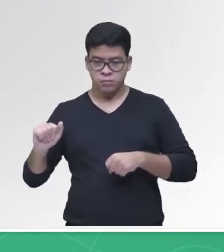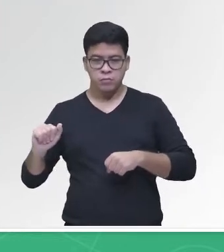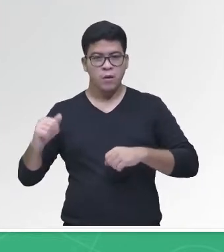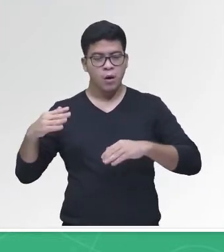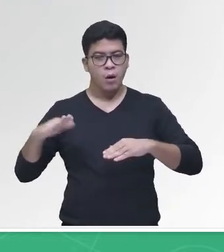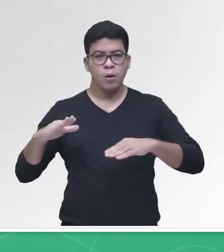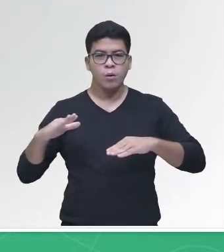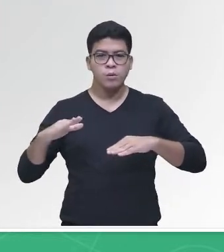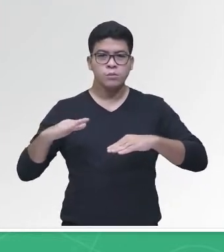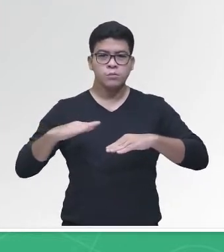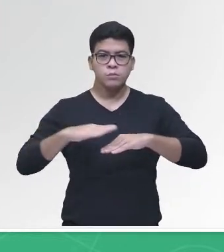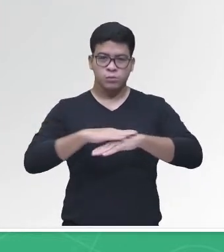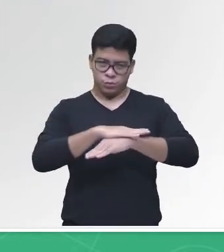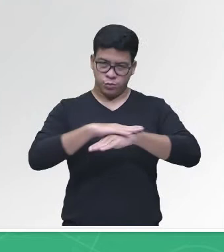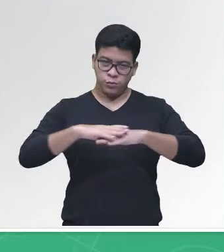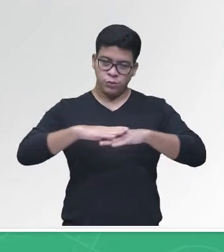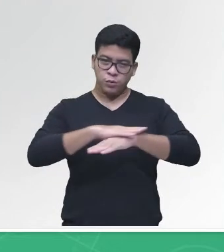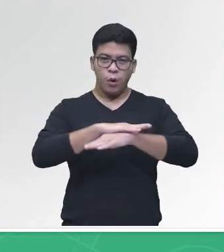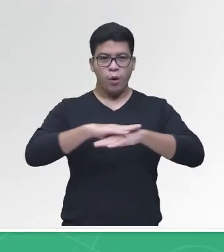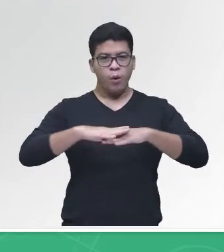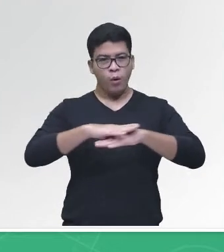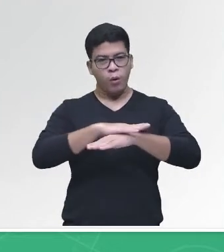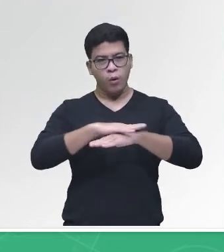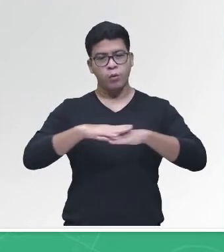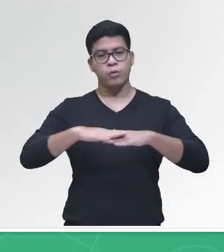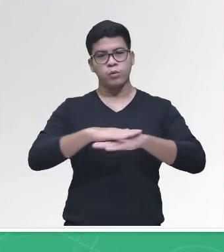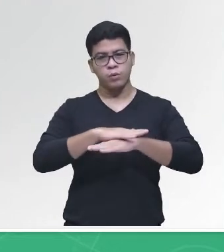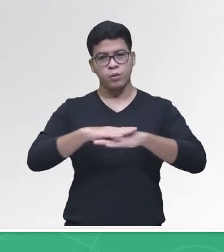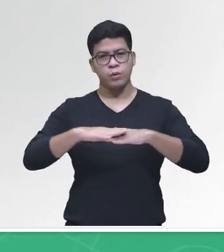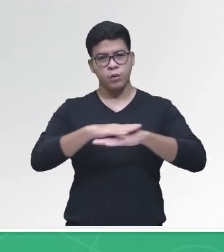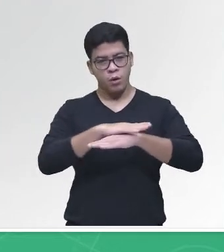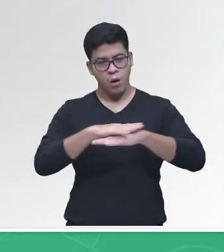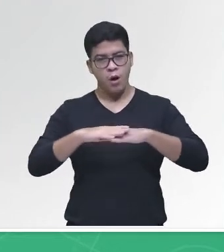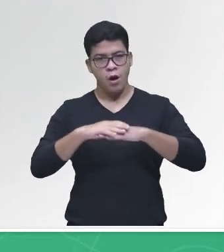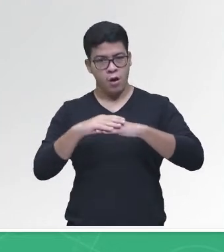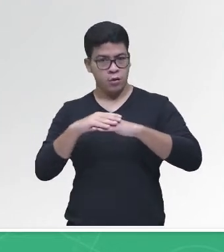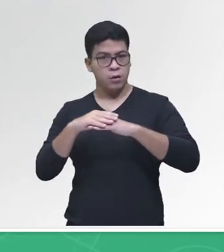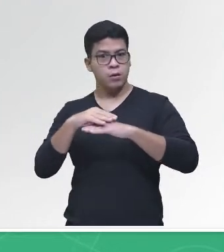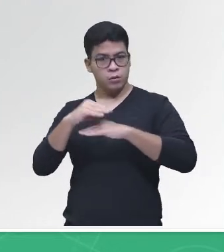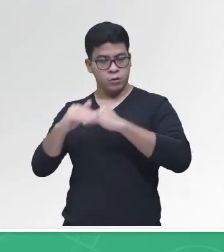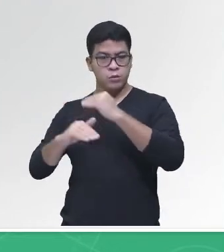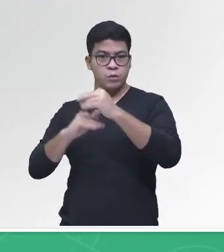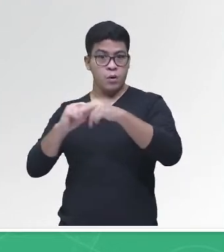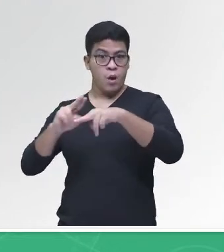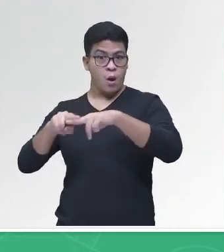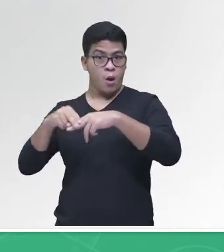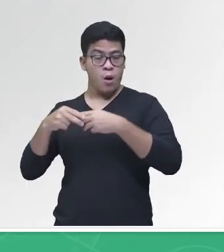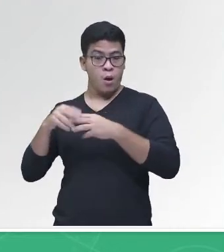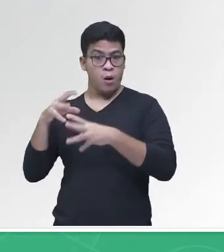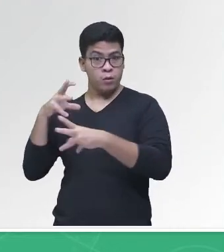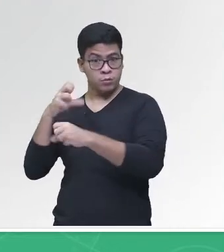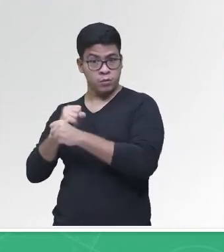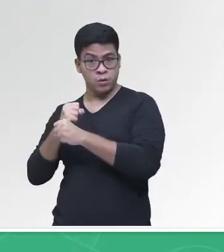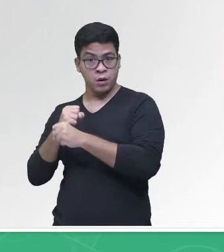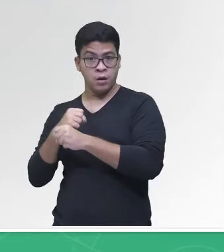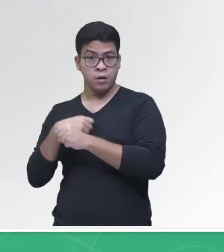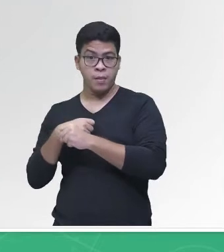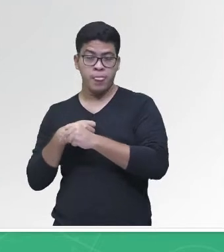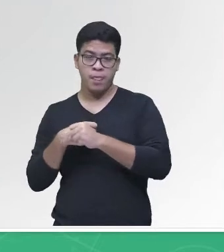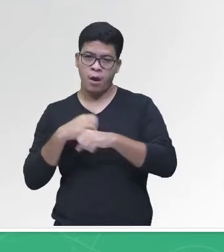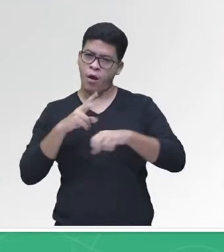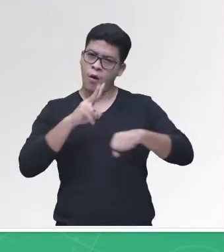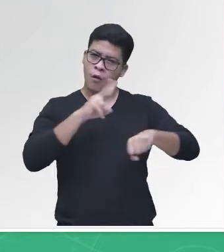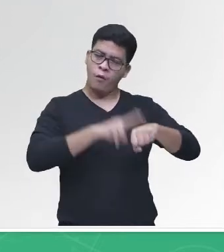agora como é feito o efeito. Os corpos ficam eletrizados com cargas elétricas